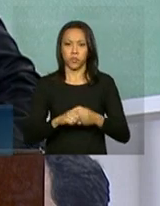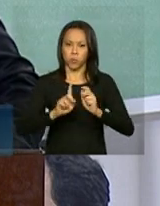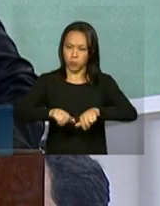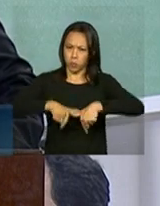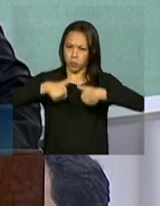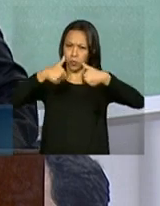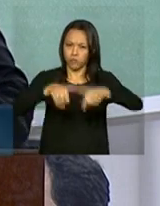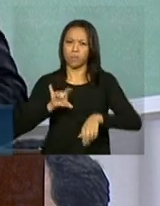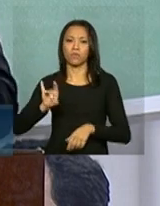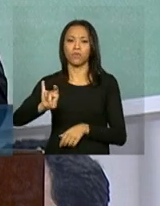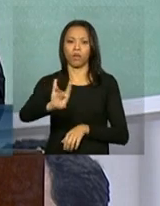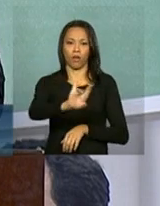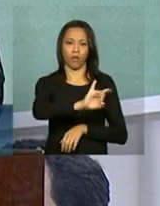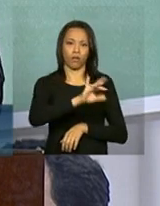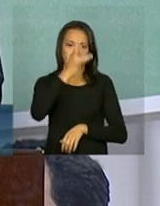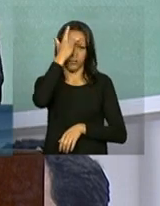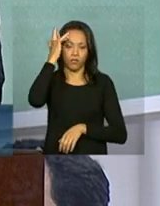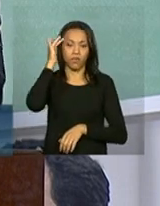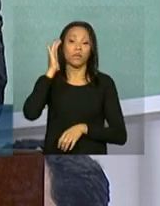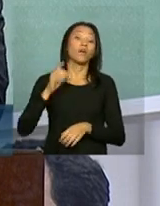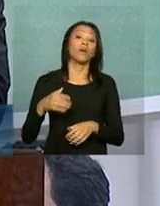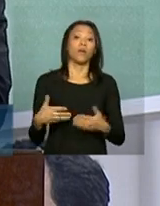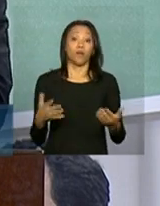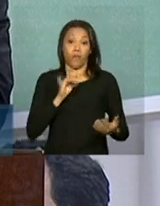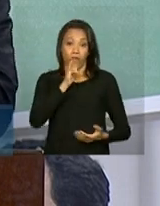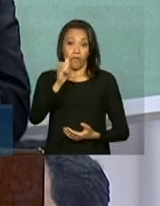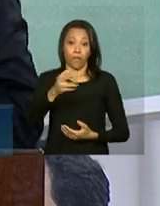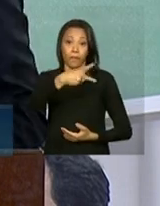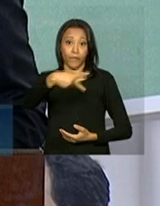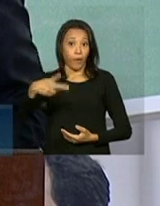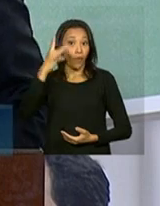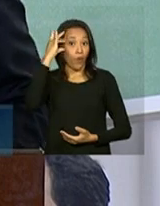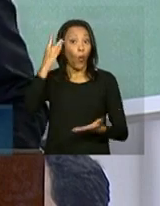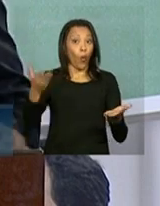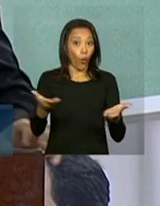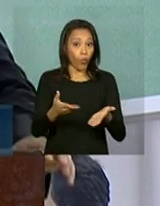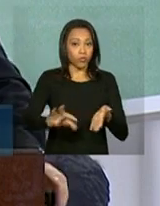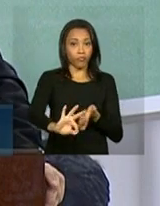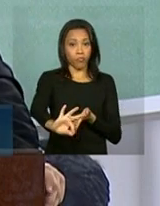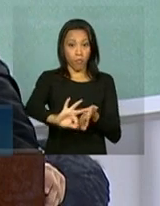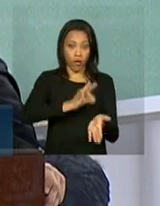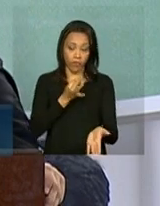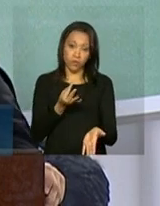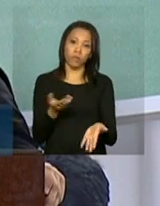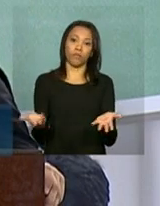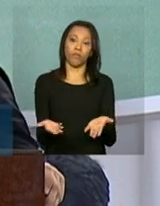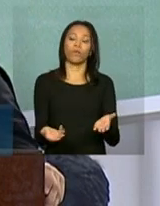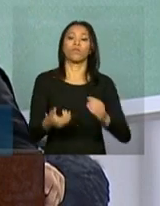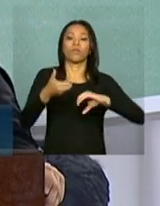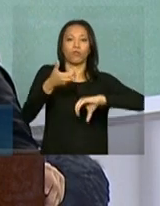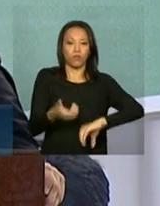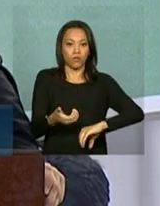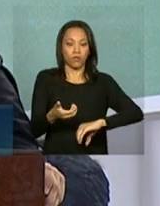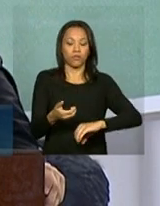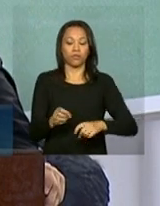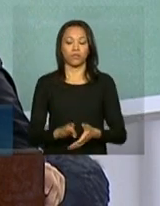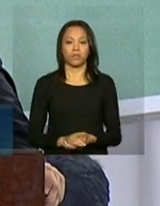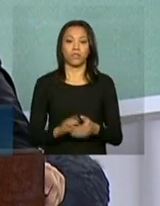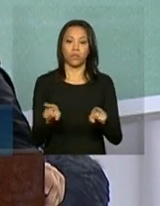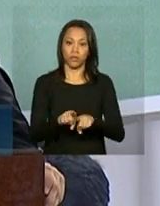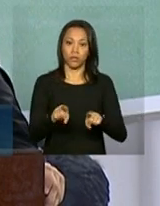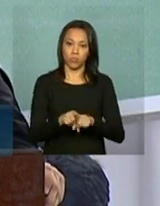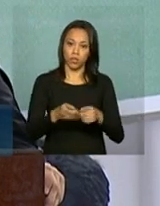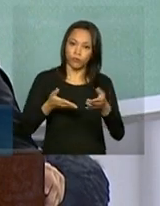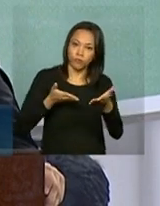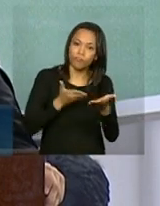esforço de cada um. Presidenta, hoje, depois da aprovação pelo Congresso Nacional e do ato da